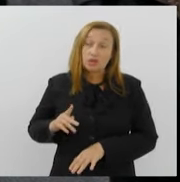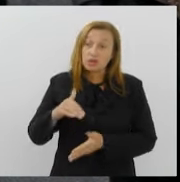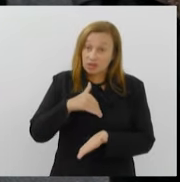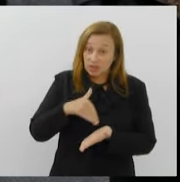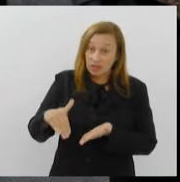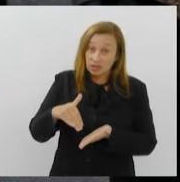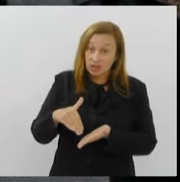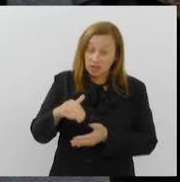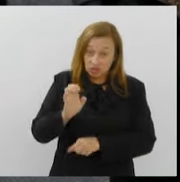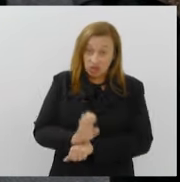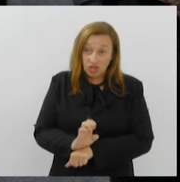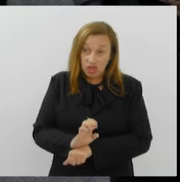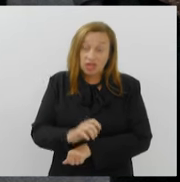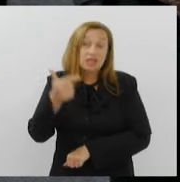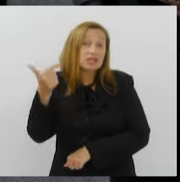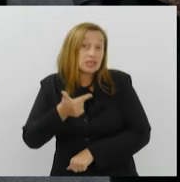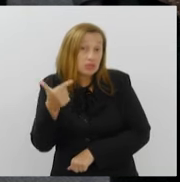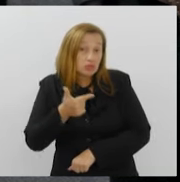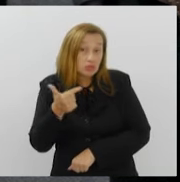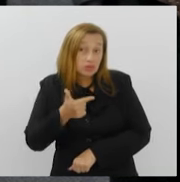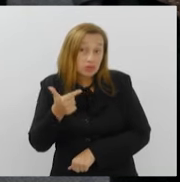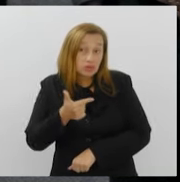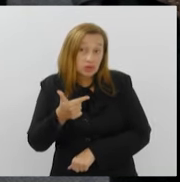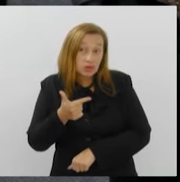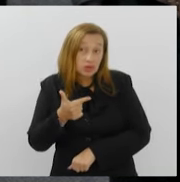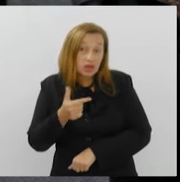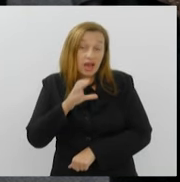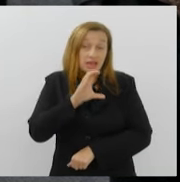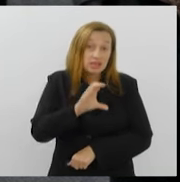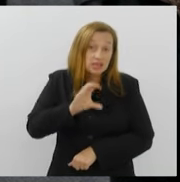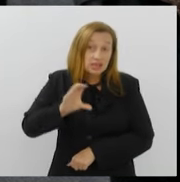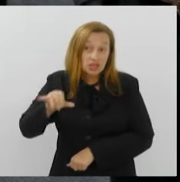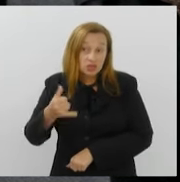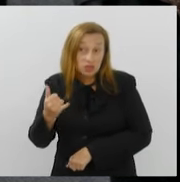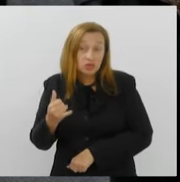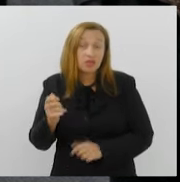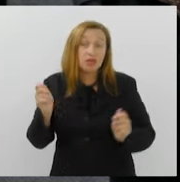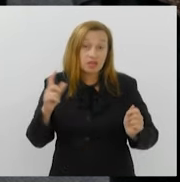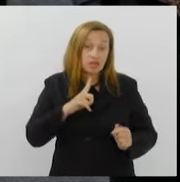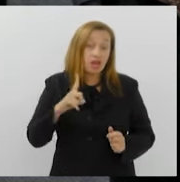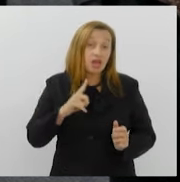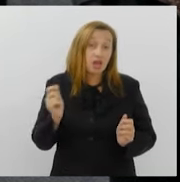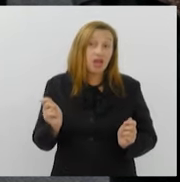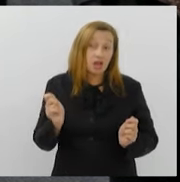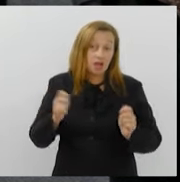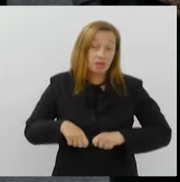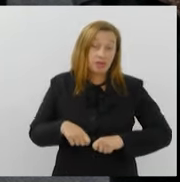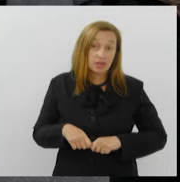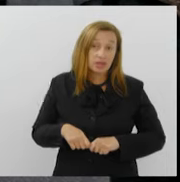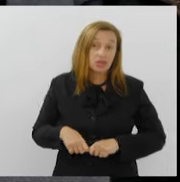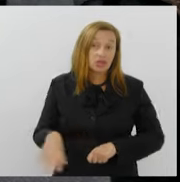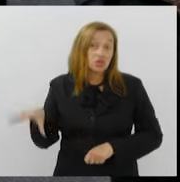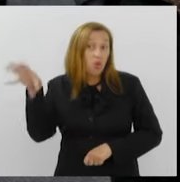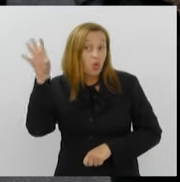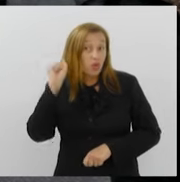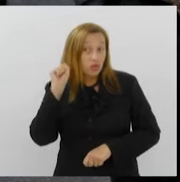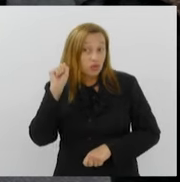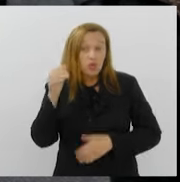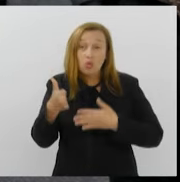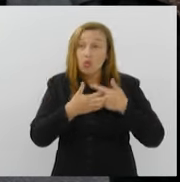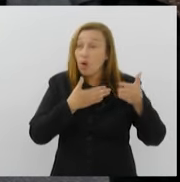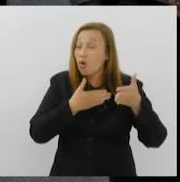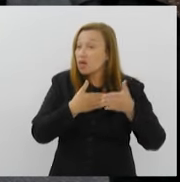Estado. Segundo, a CCJ tem a capacidade de ouvir